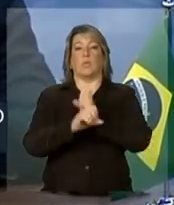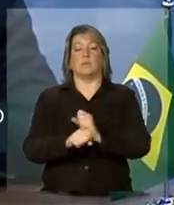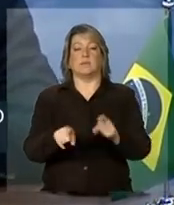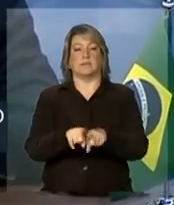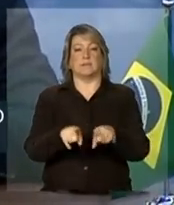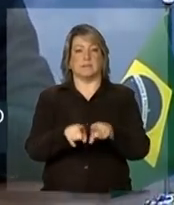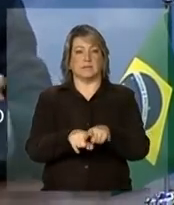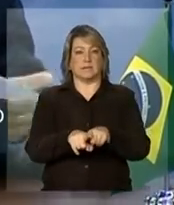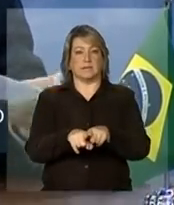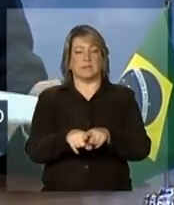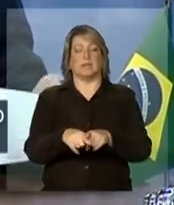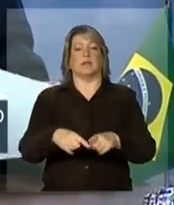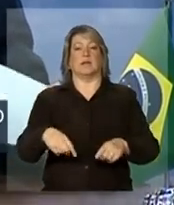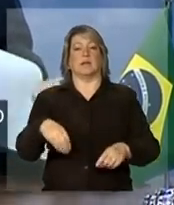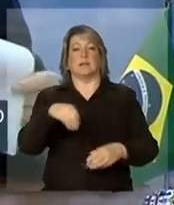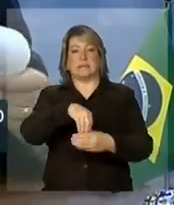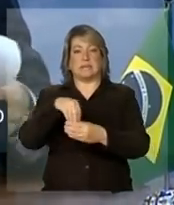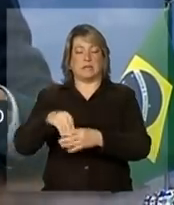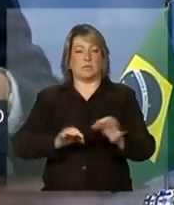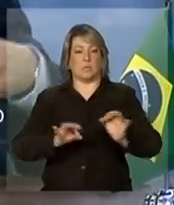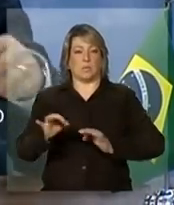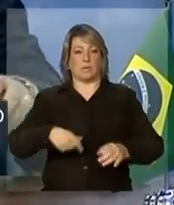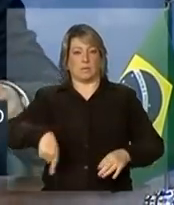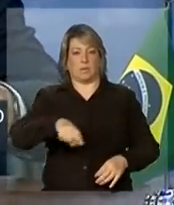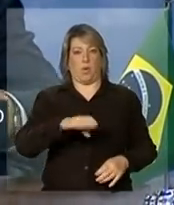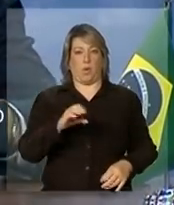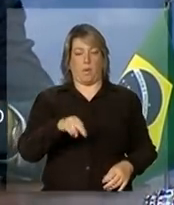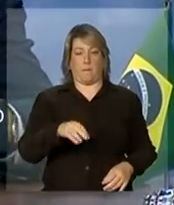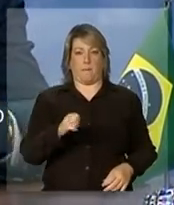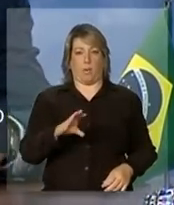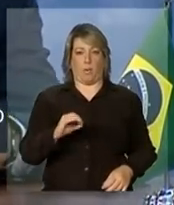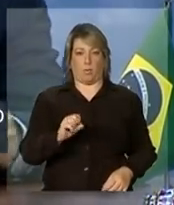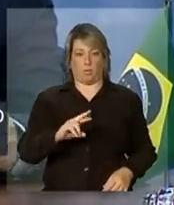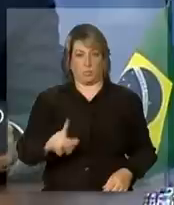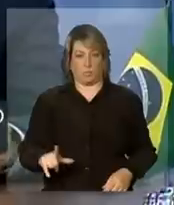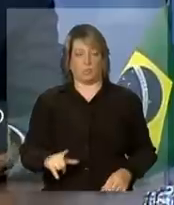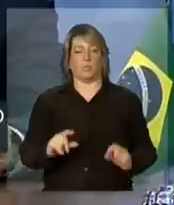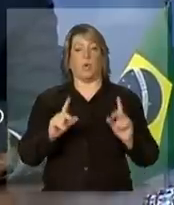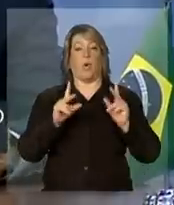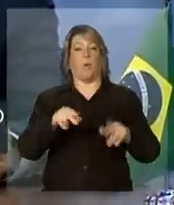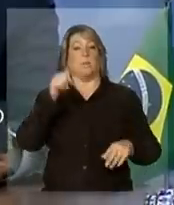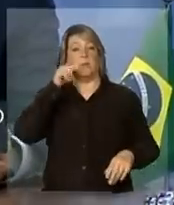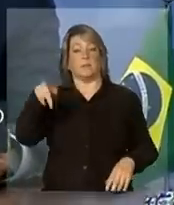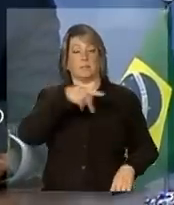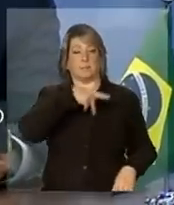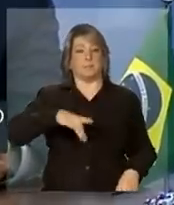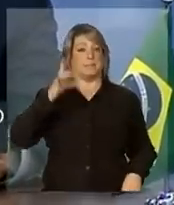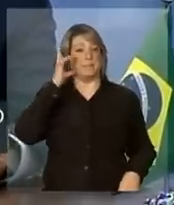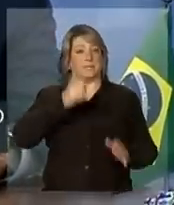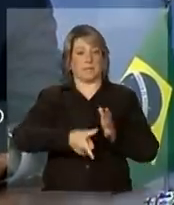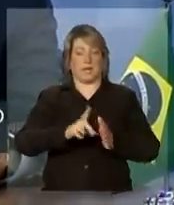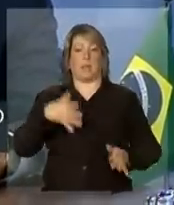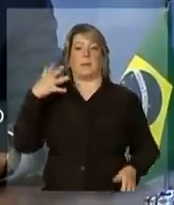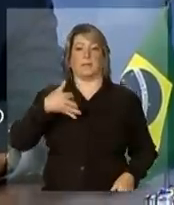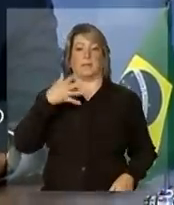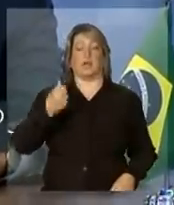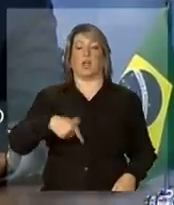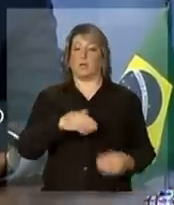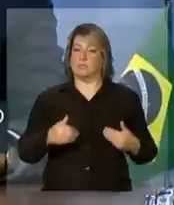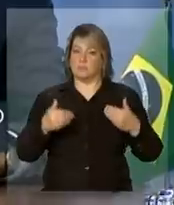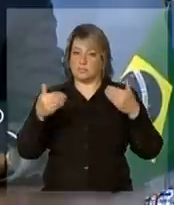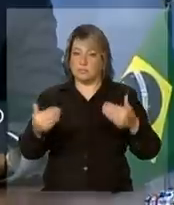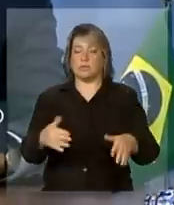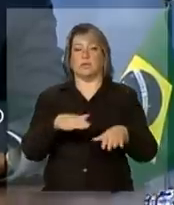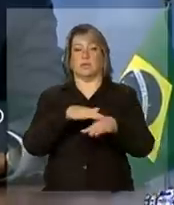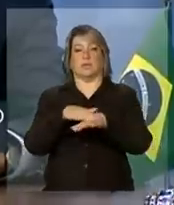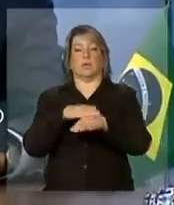nos organismos do Mercosul. Como mencionou a presidenta Dilma Rousseff, avançamos no diálogo